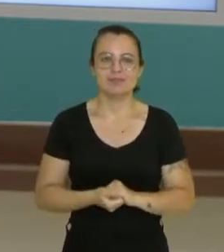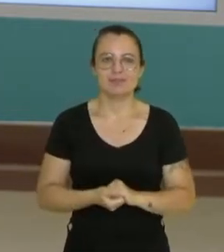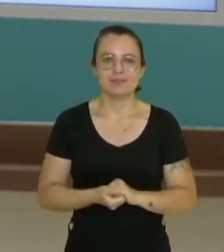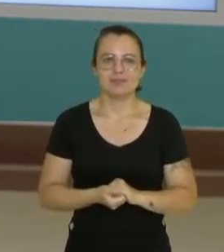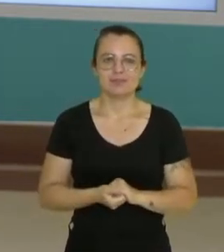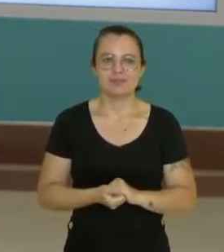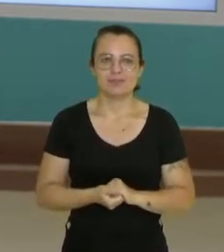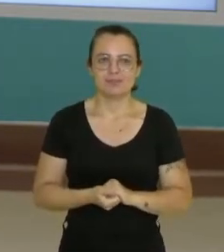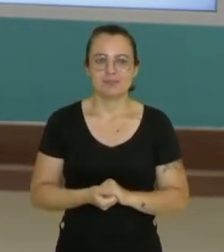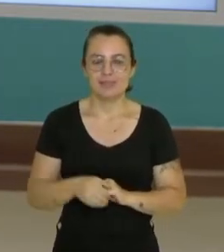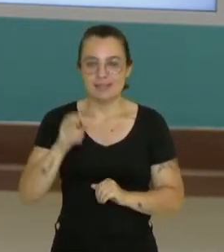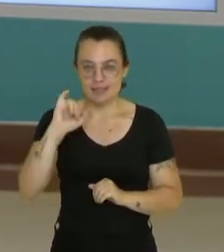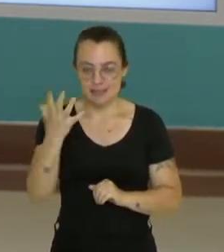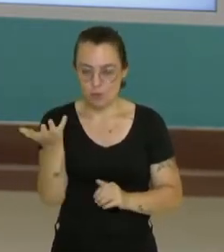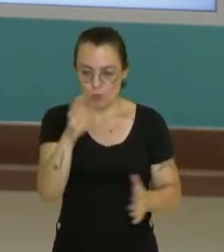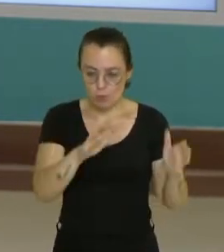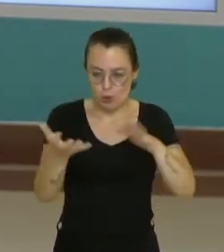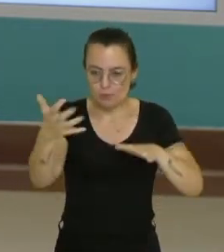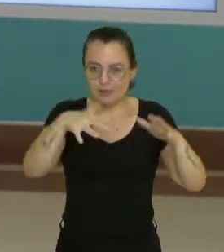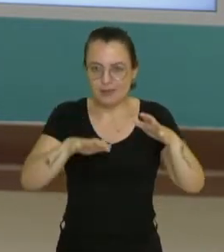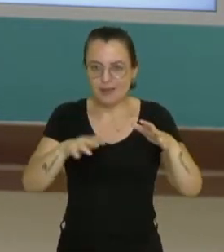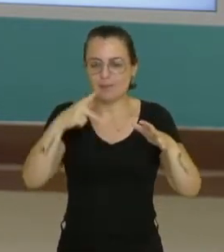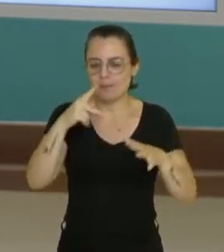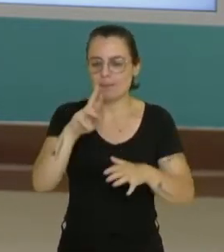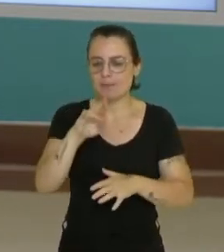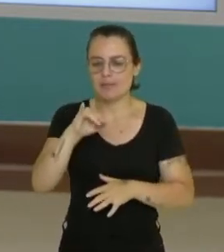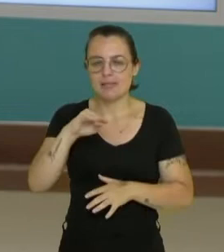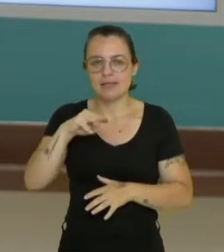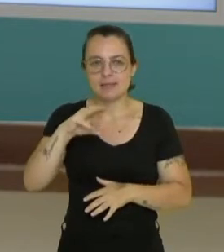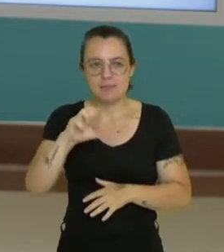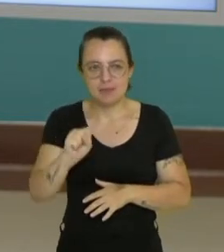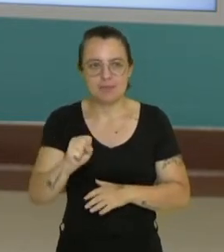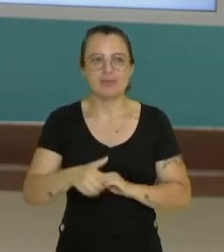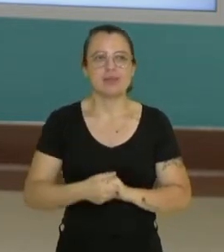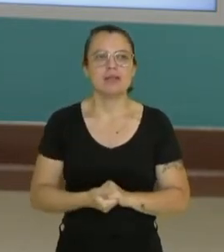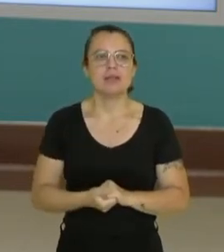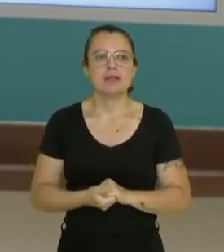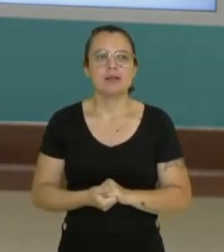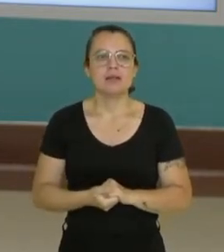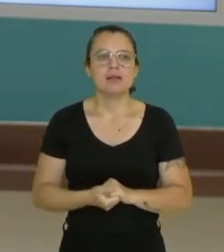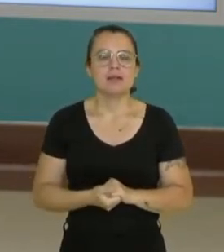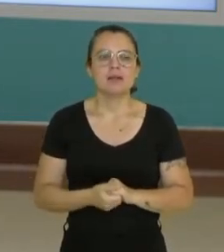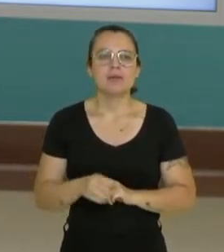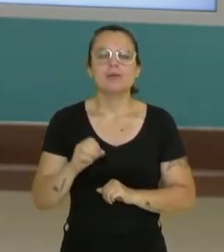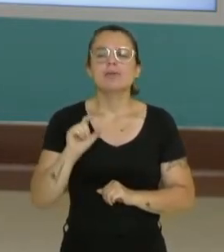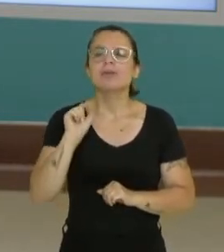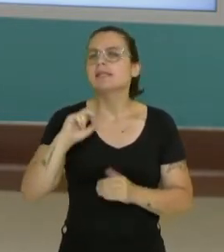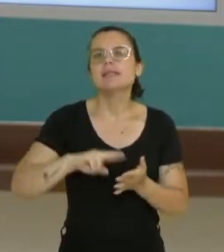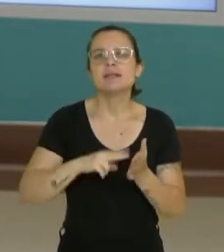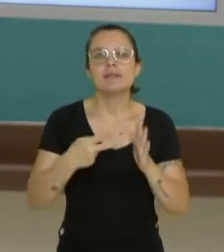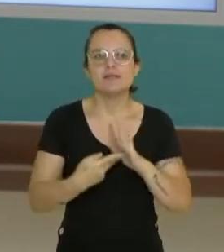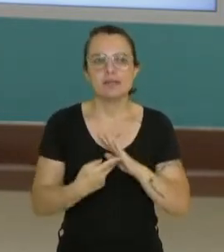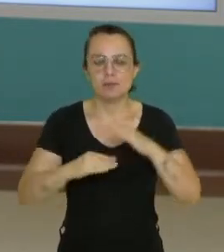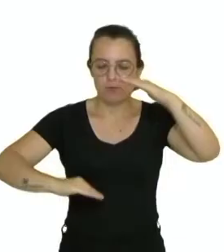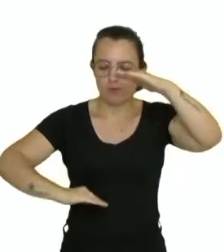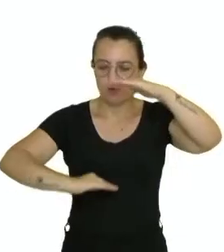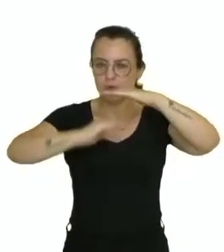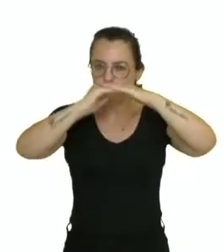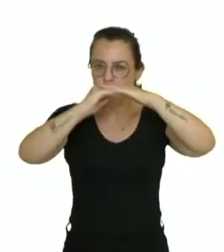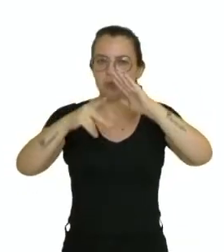o prisma no caso de base triangular que eu estou trabalhando aqui. Ou seja, o volume do prisma vai ser